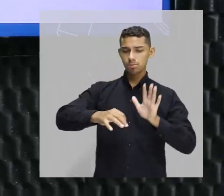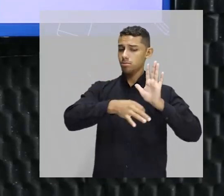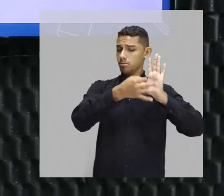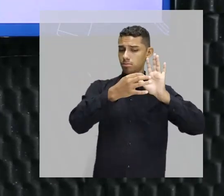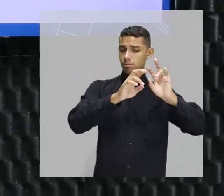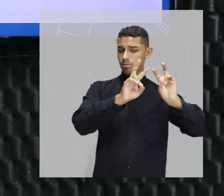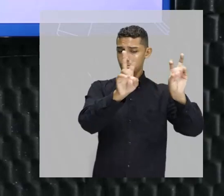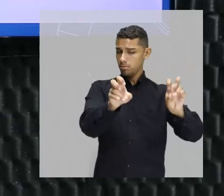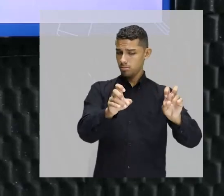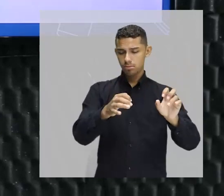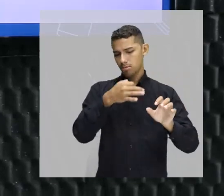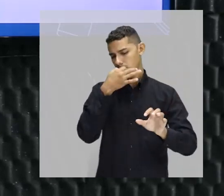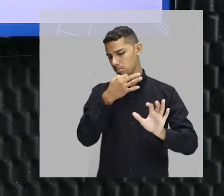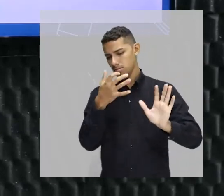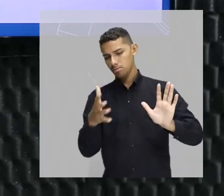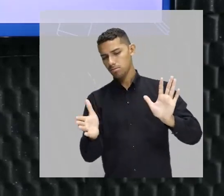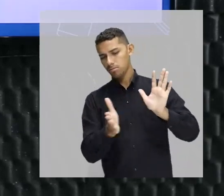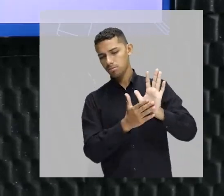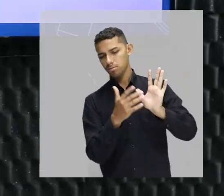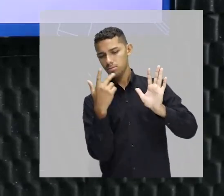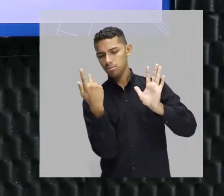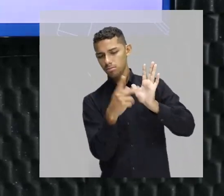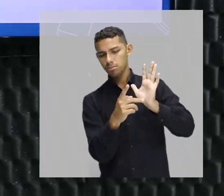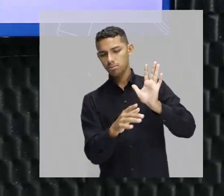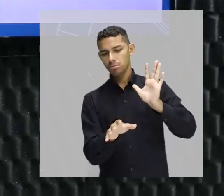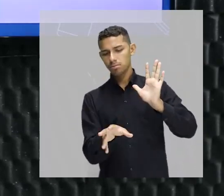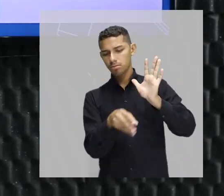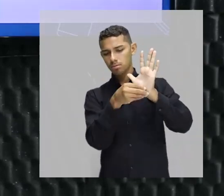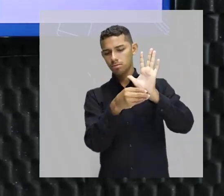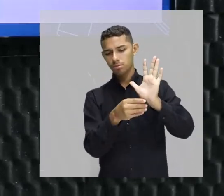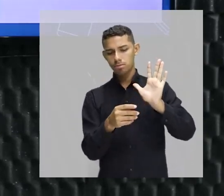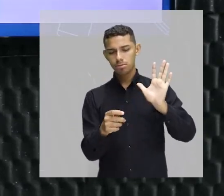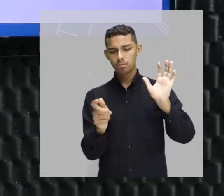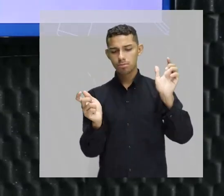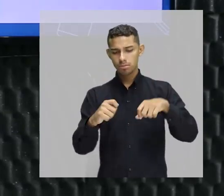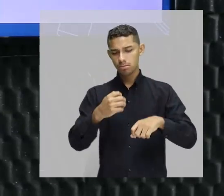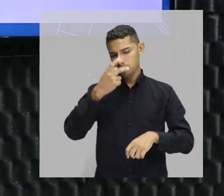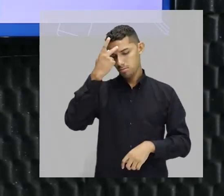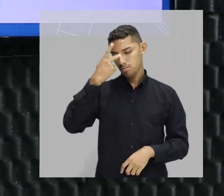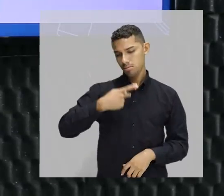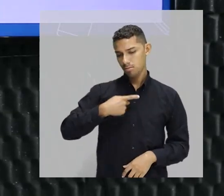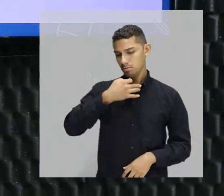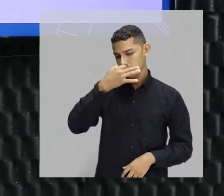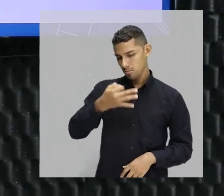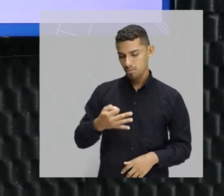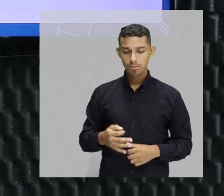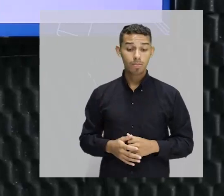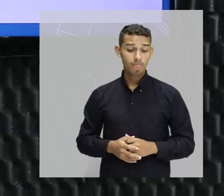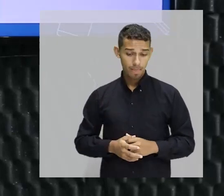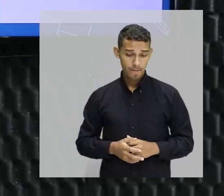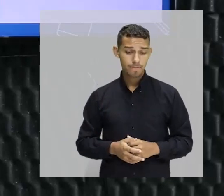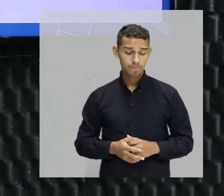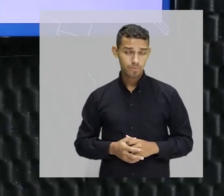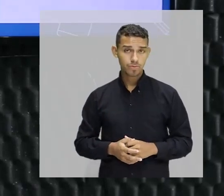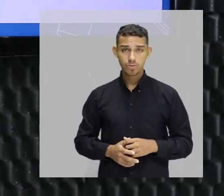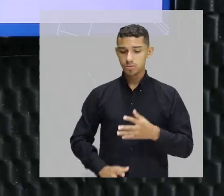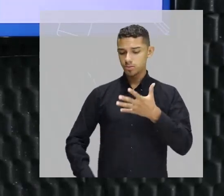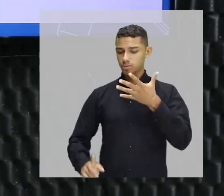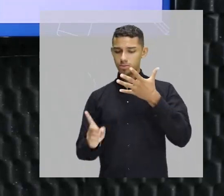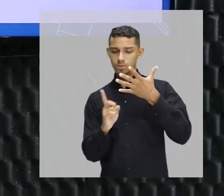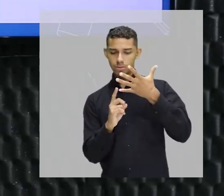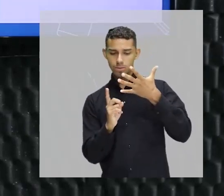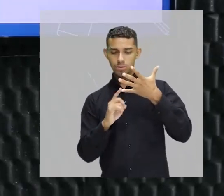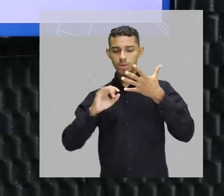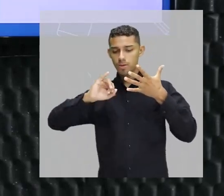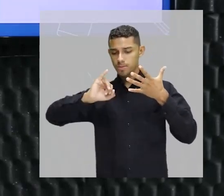e também argumenta sobre ele, colocando ali um pouquinho do seu ponto de vista. E o injuntivo é aquele que